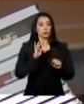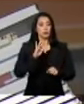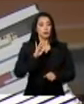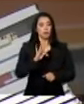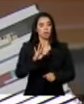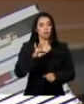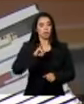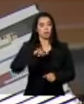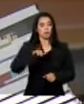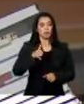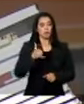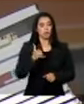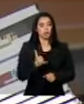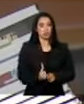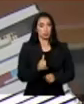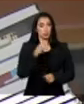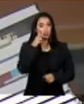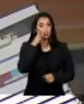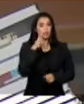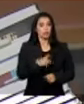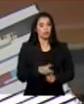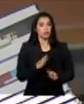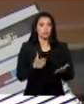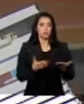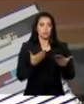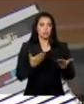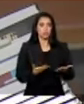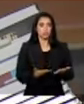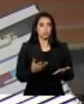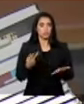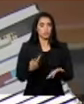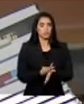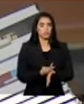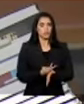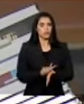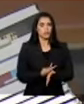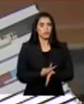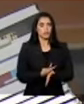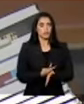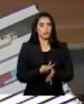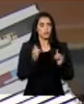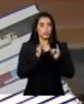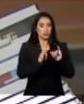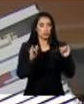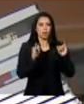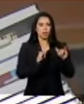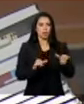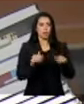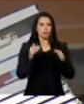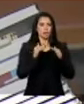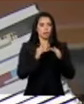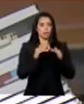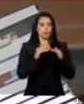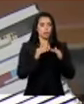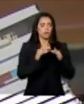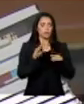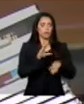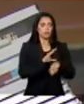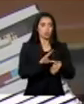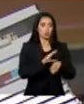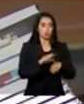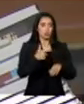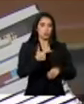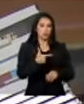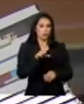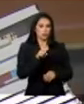Justiça. Postula, em definitivo, a declaração de constitucionalidade do artigo 283 do